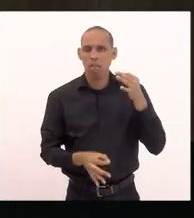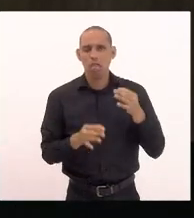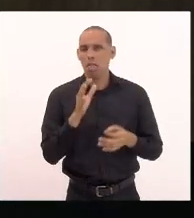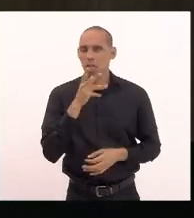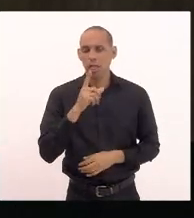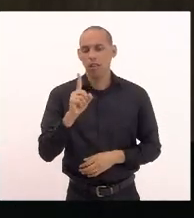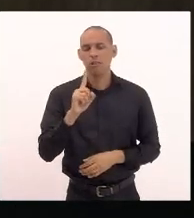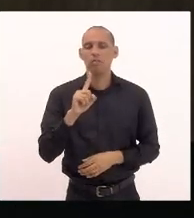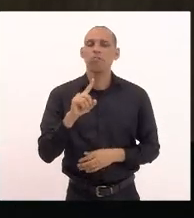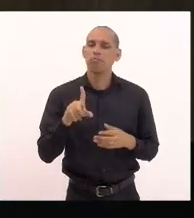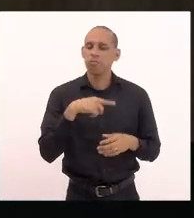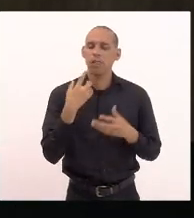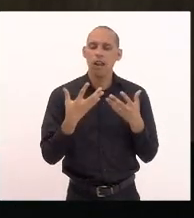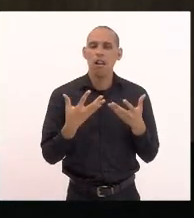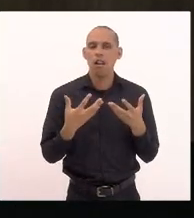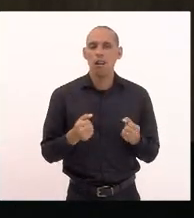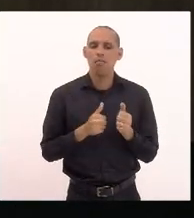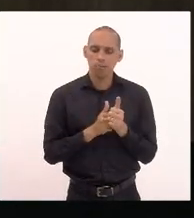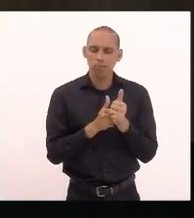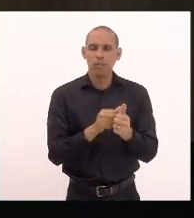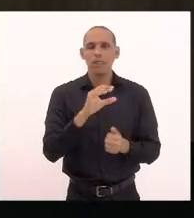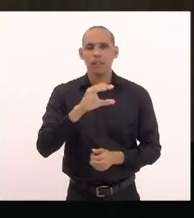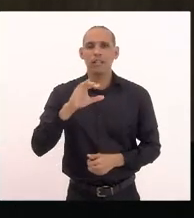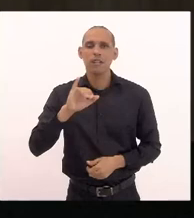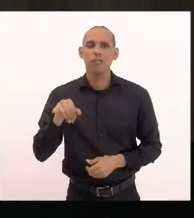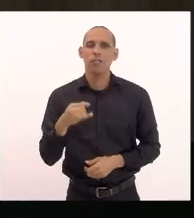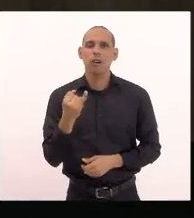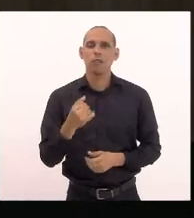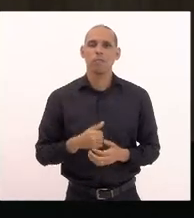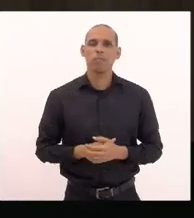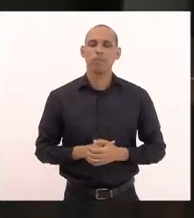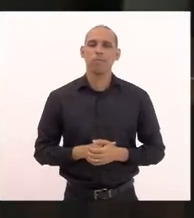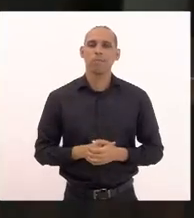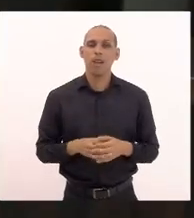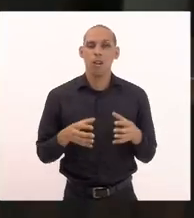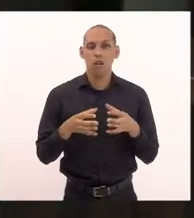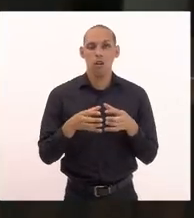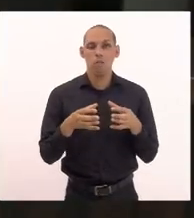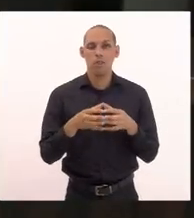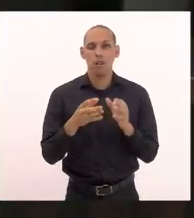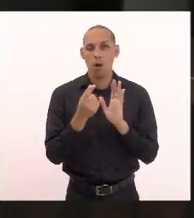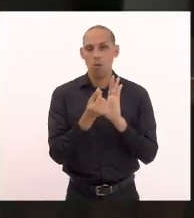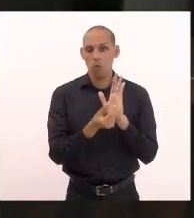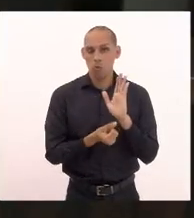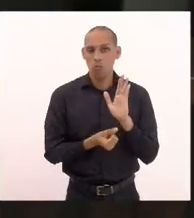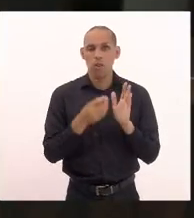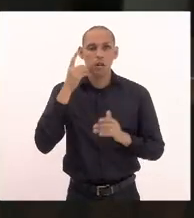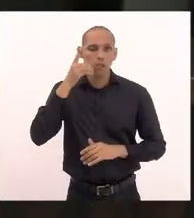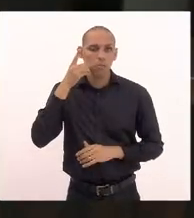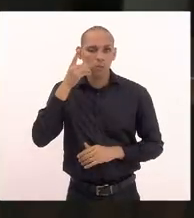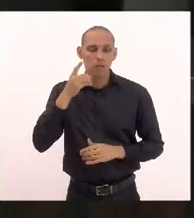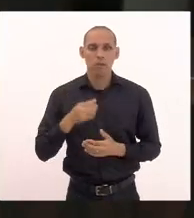nosso parecer é favorável, acompanhando o parecer da CCJ. Pela Comissão de Orçamento, deputado